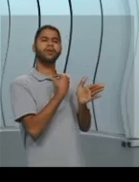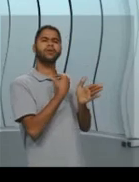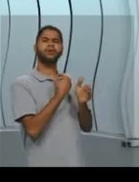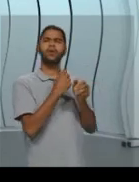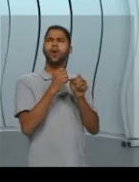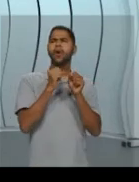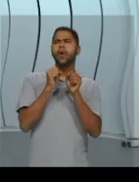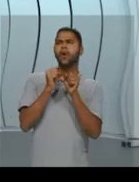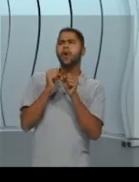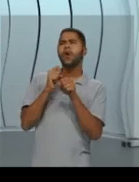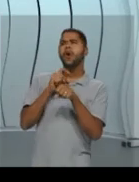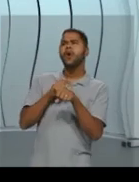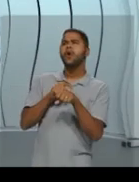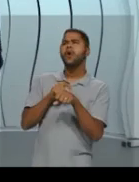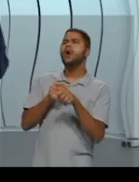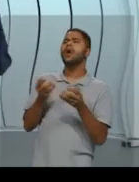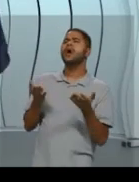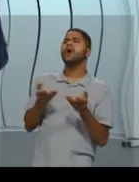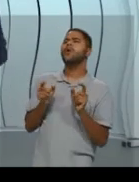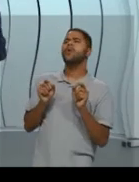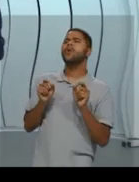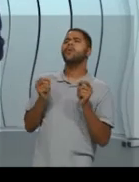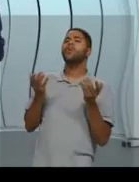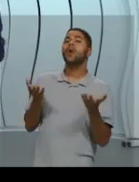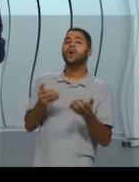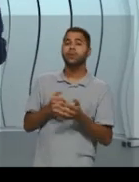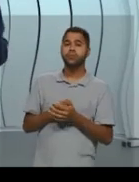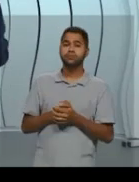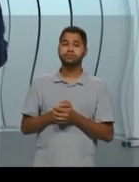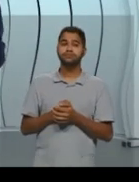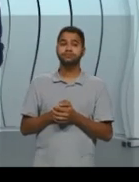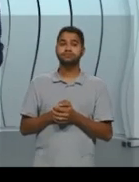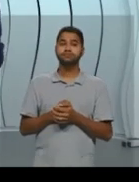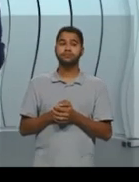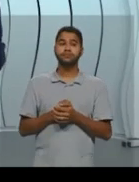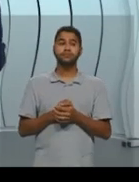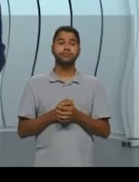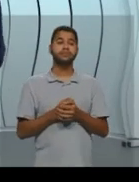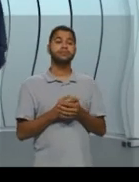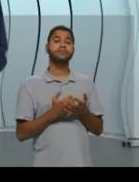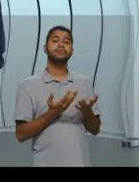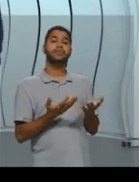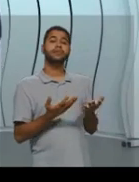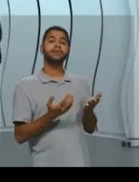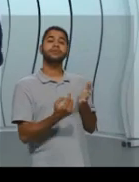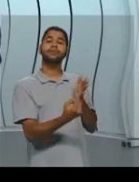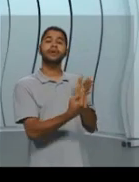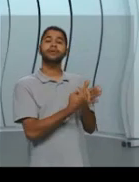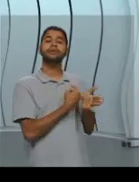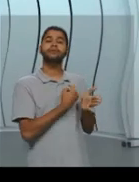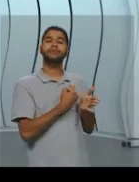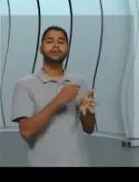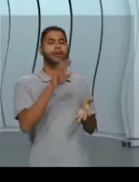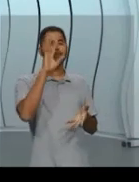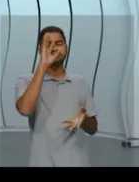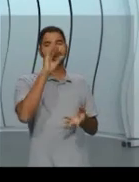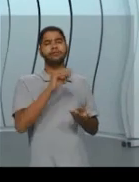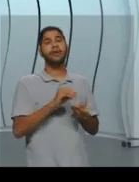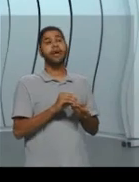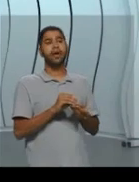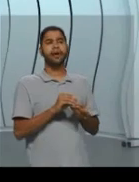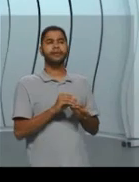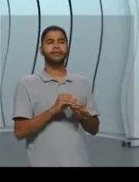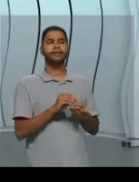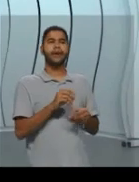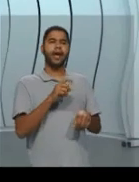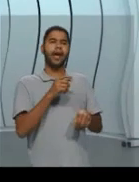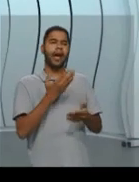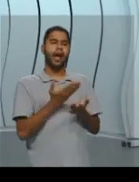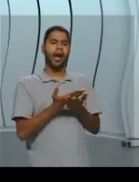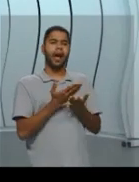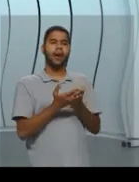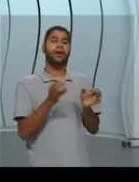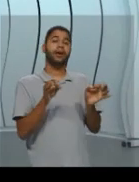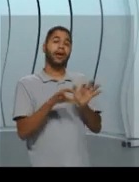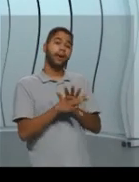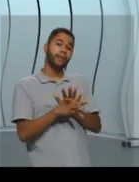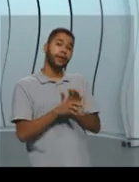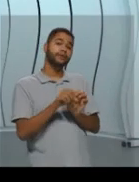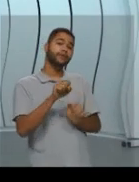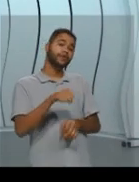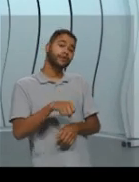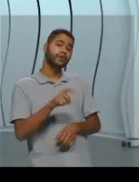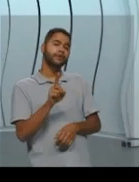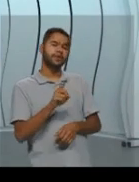professora, que horas são? Para ela, ele estava perguntando se a aula estava terminando. Então, o que ela